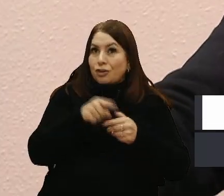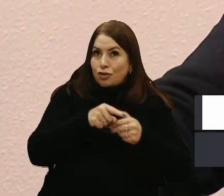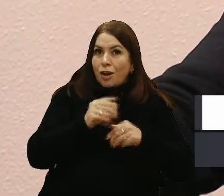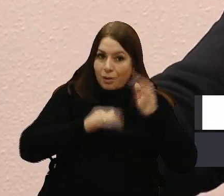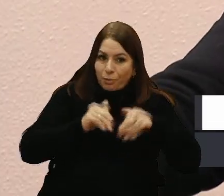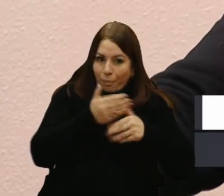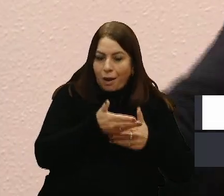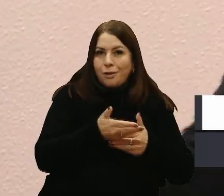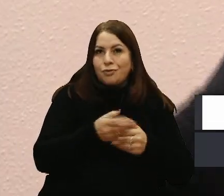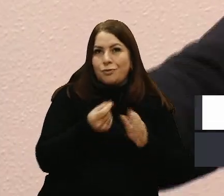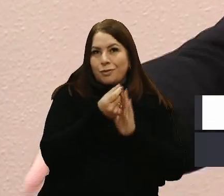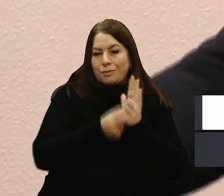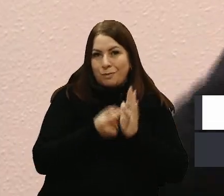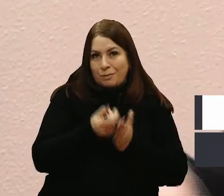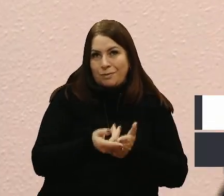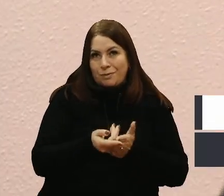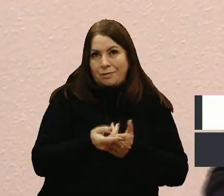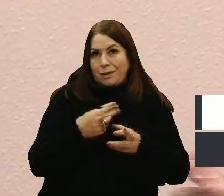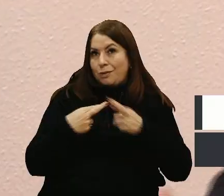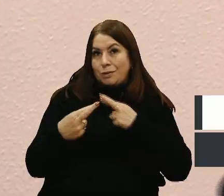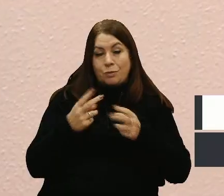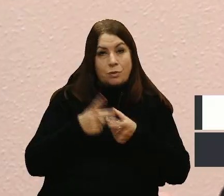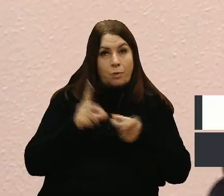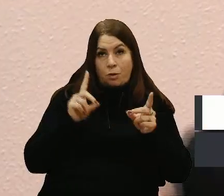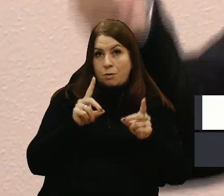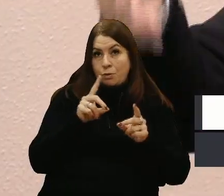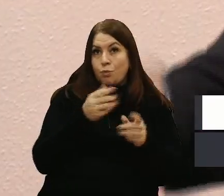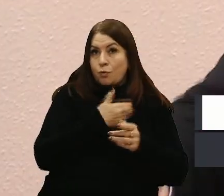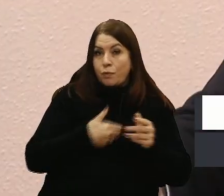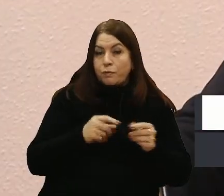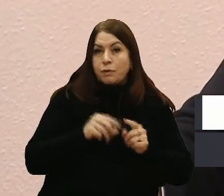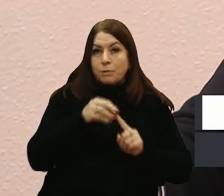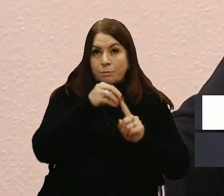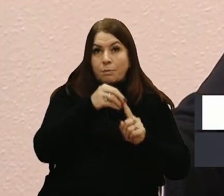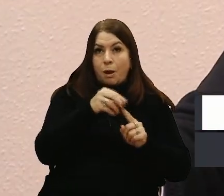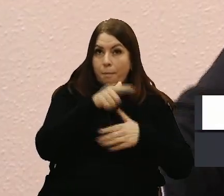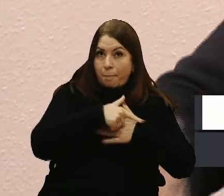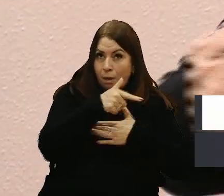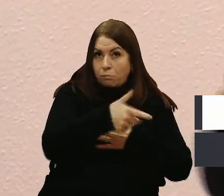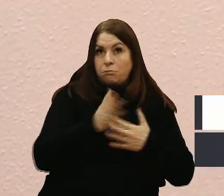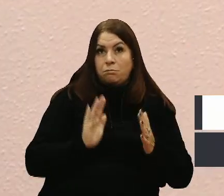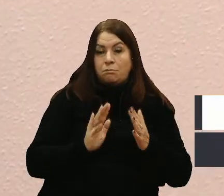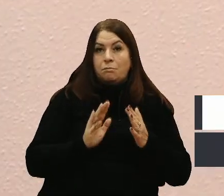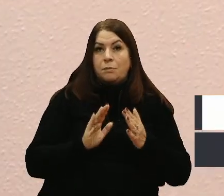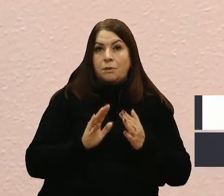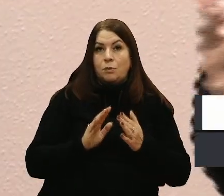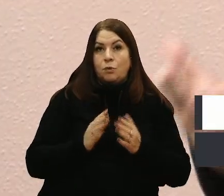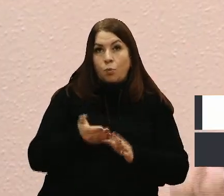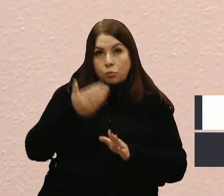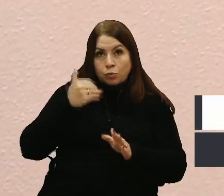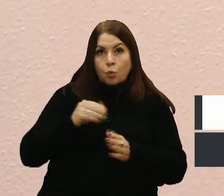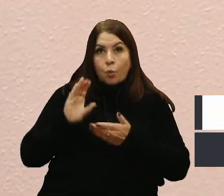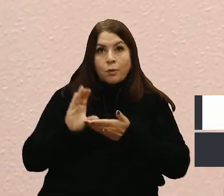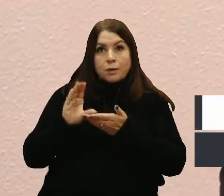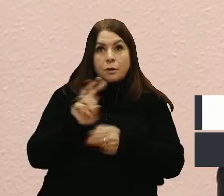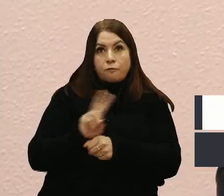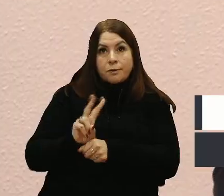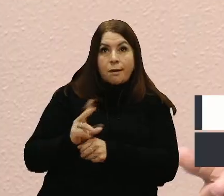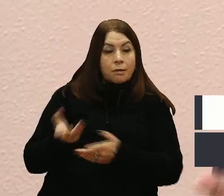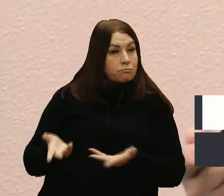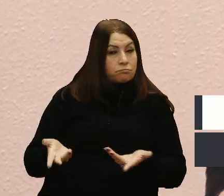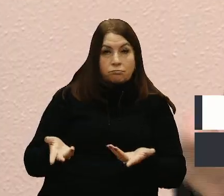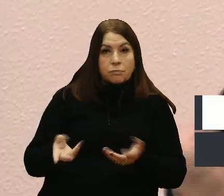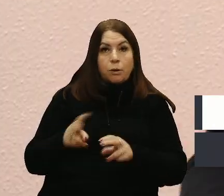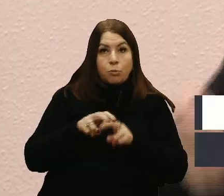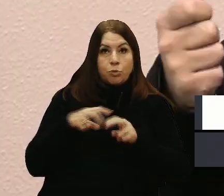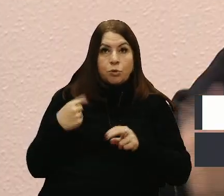orçamento. Dentro dessa relação democrática, o governo faz a principal parte. E o Conselho fiscaliza. Por